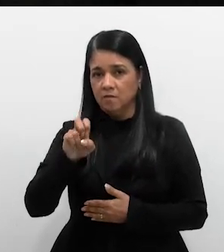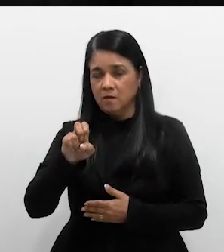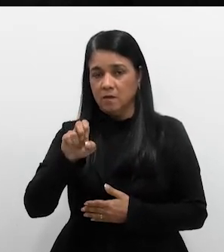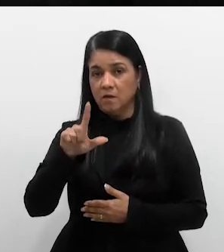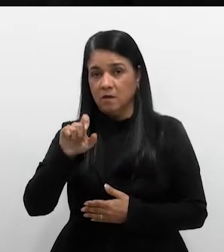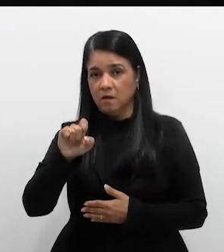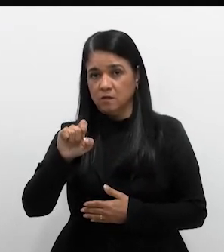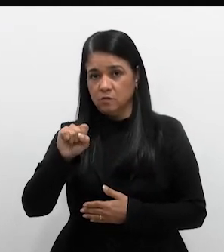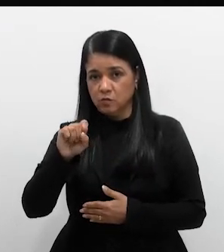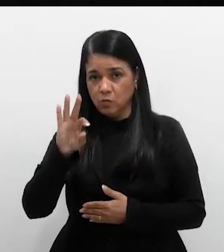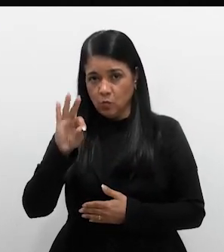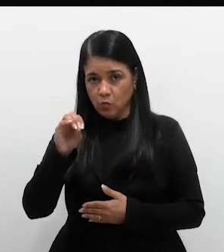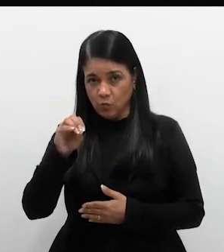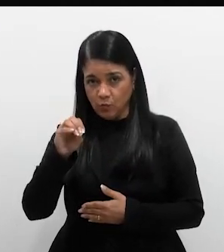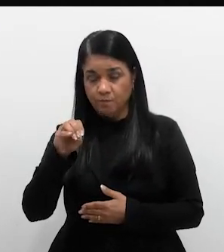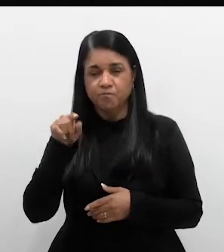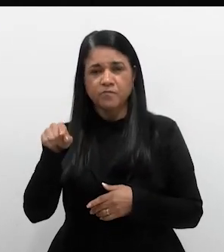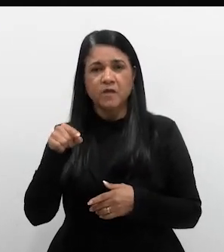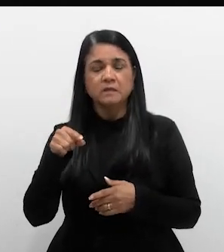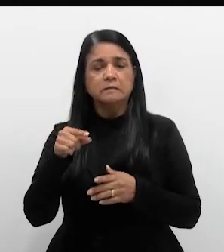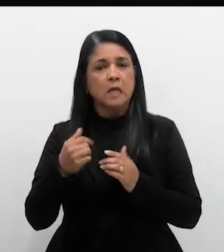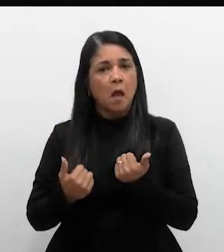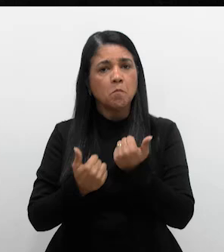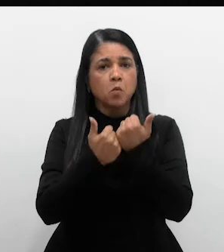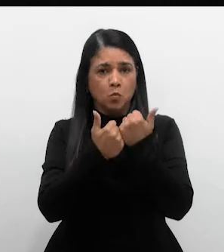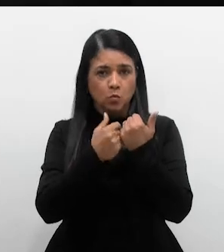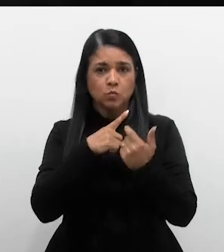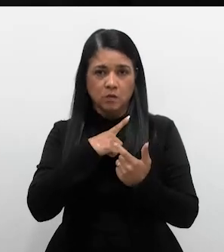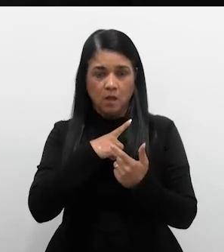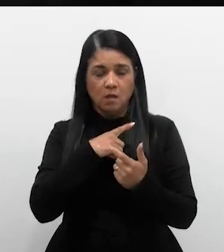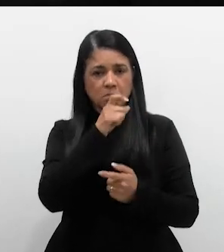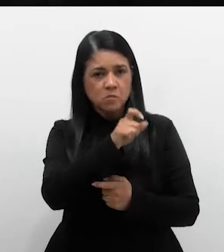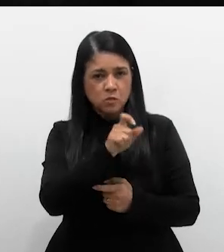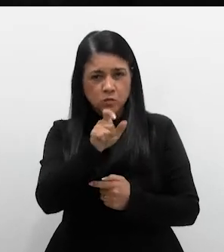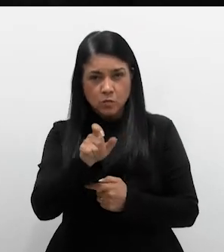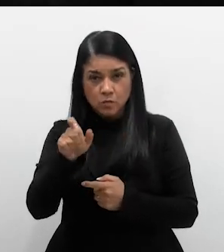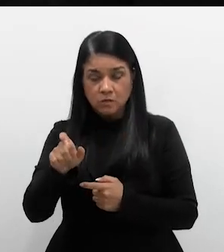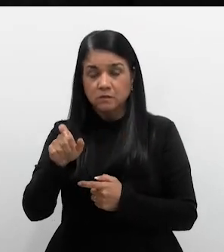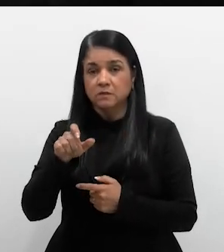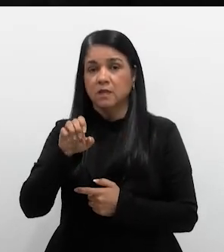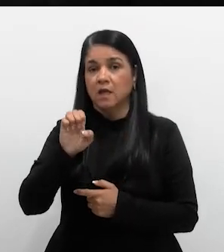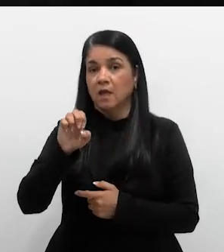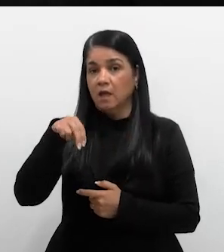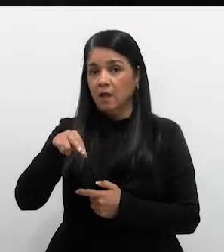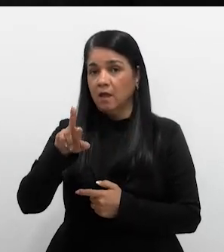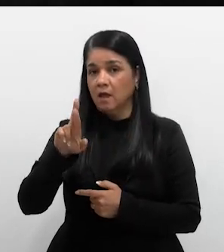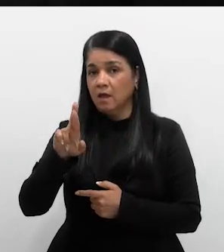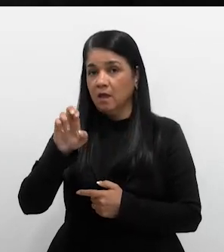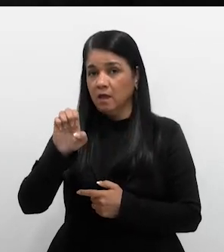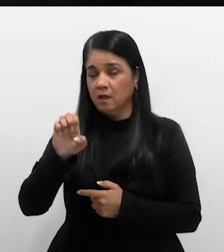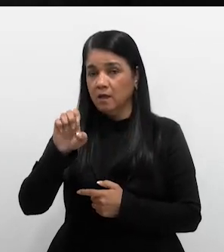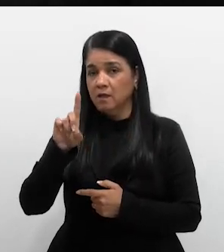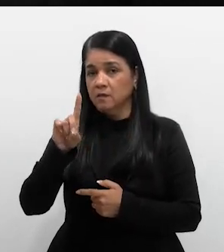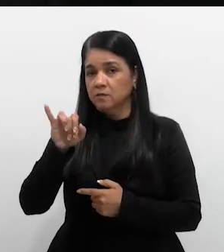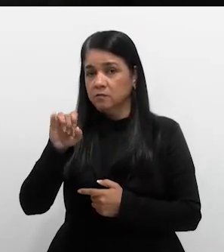tona essas figuras que sempre nos apoiaram. Hoje são conhecidos como os enredistas, né? Mas você abre mais o leque, né? Que você fala um